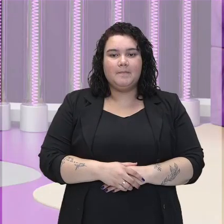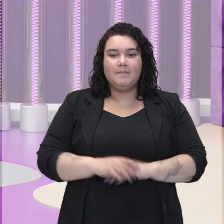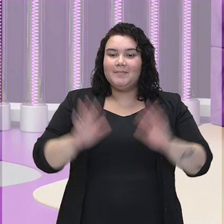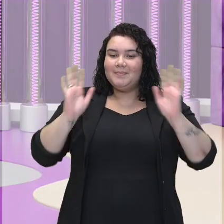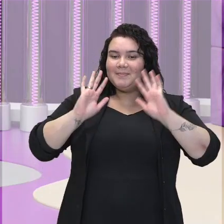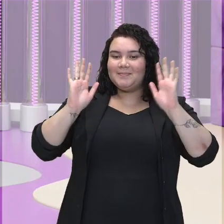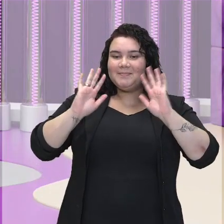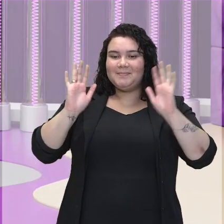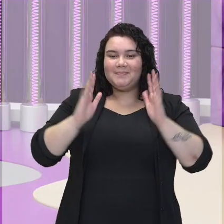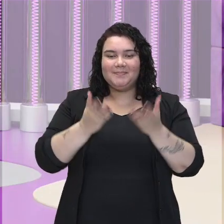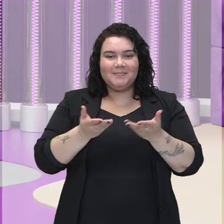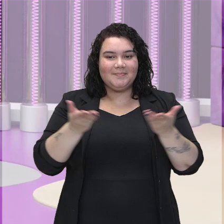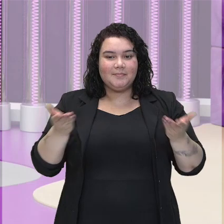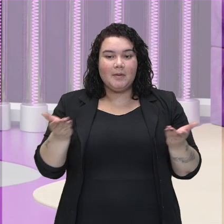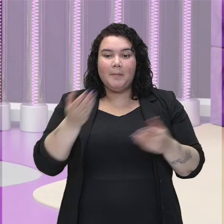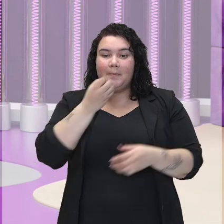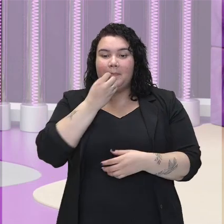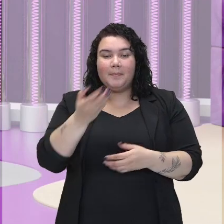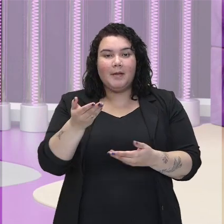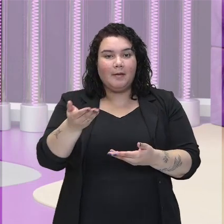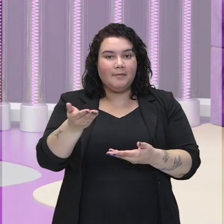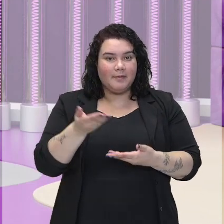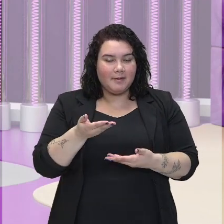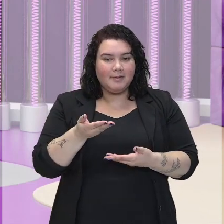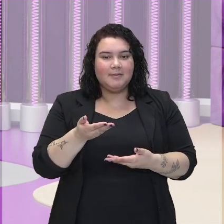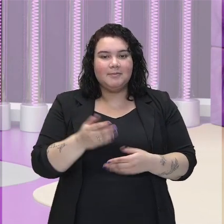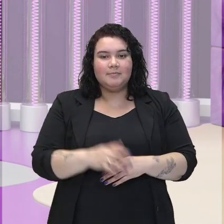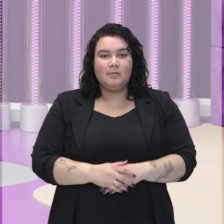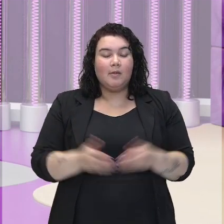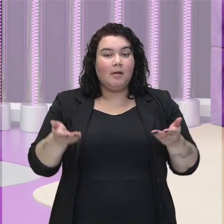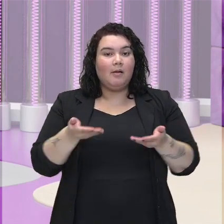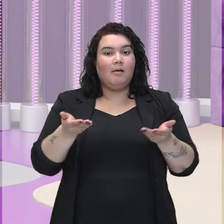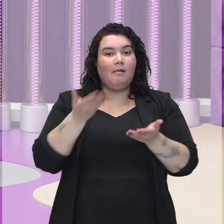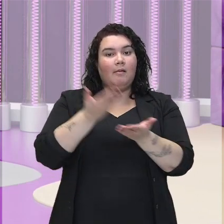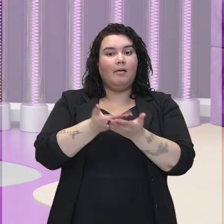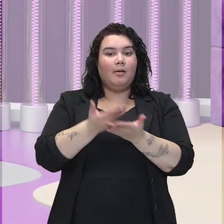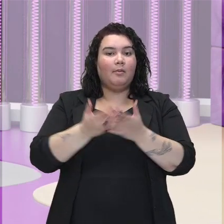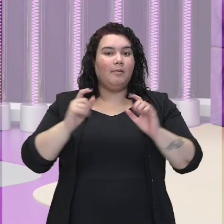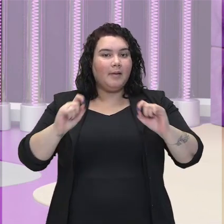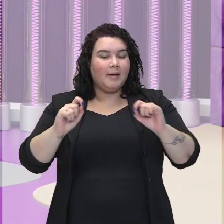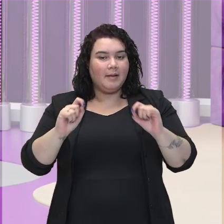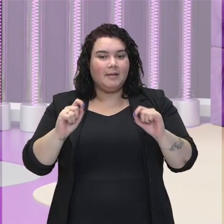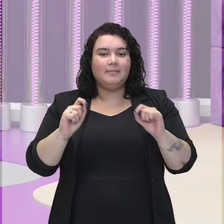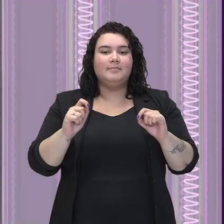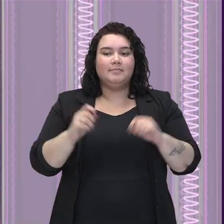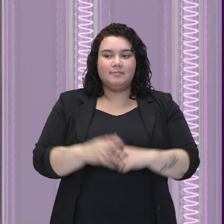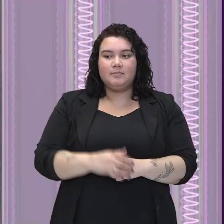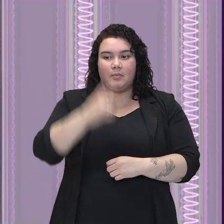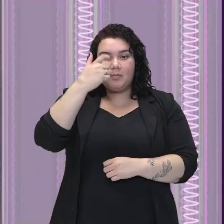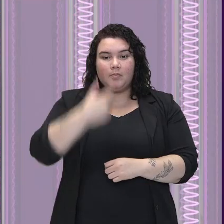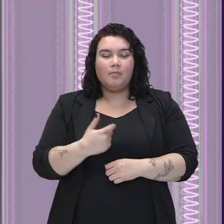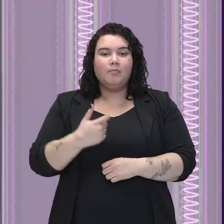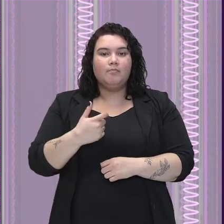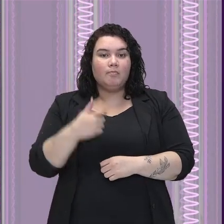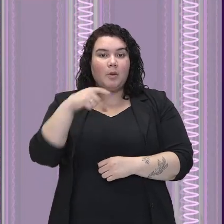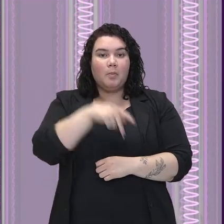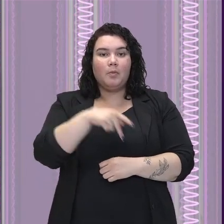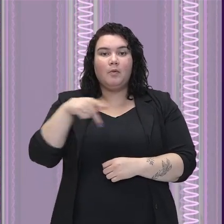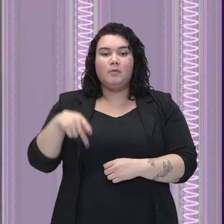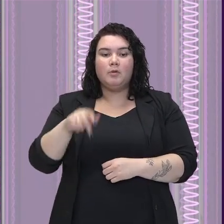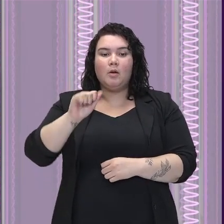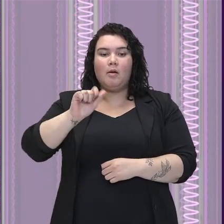Olá a todos, sejam bem-vindos a mais uma aula aqui comigo,